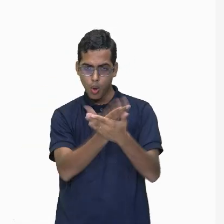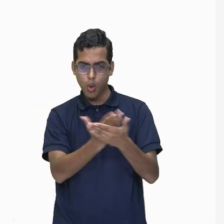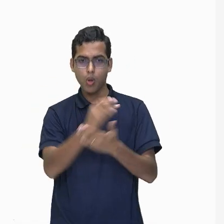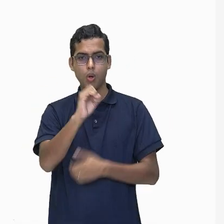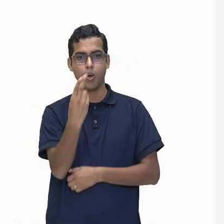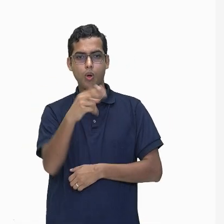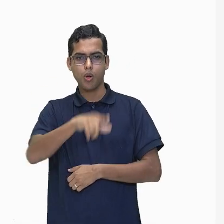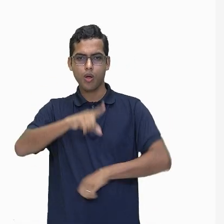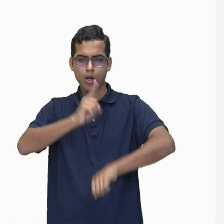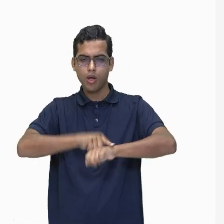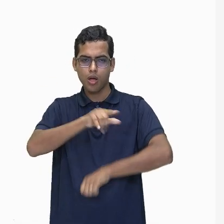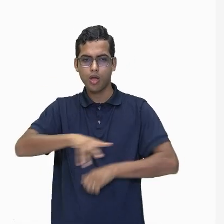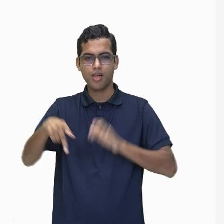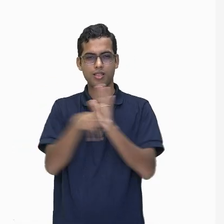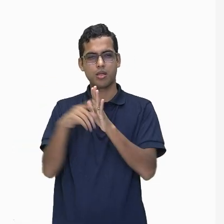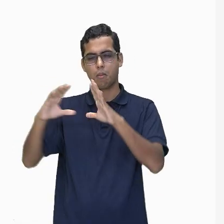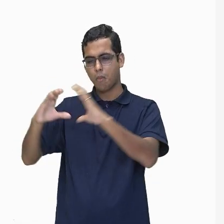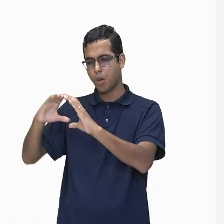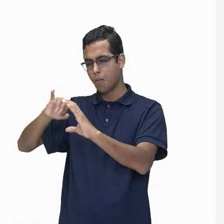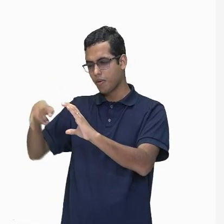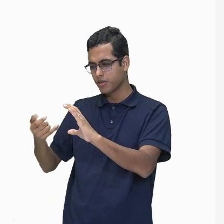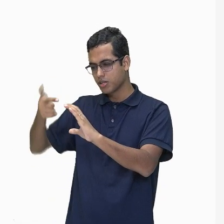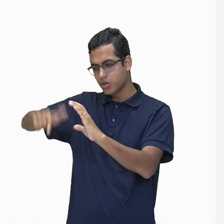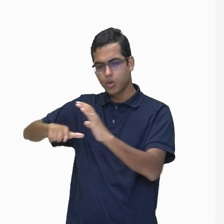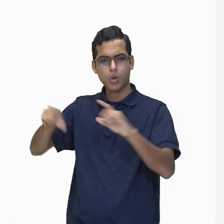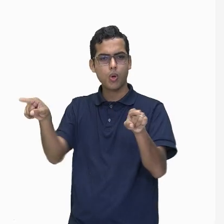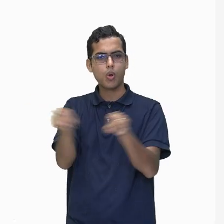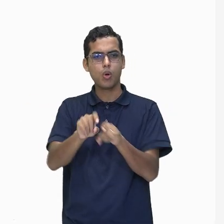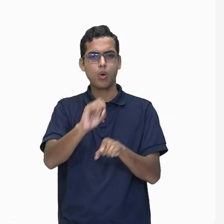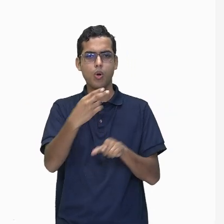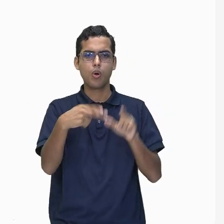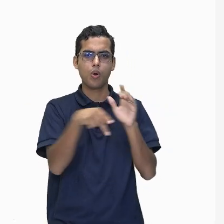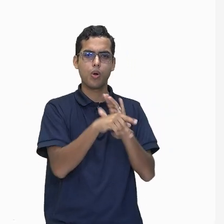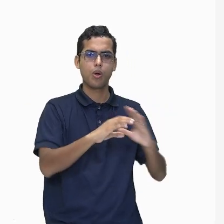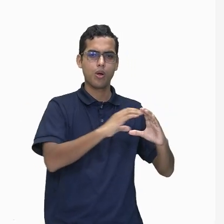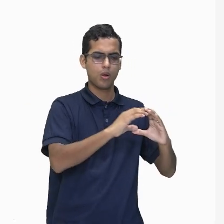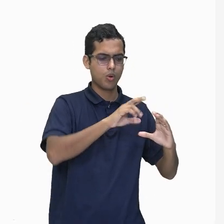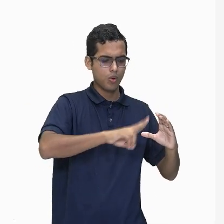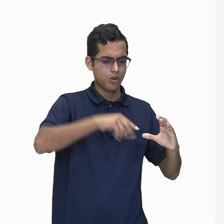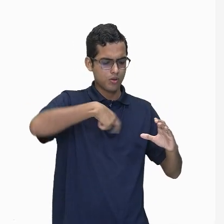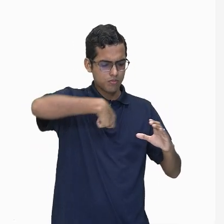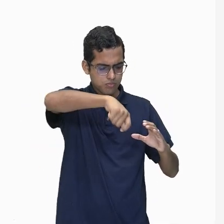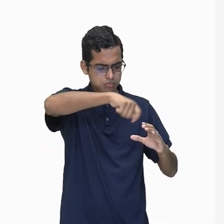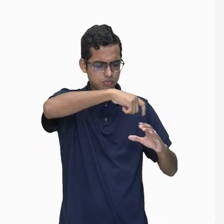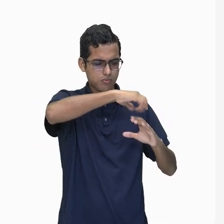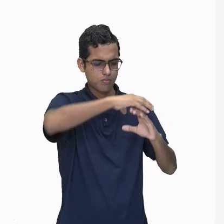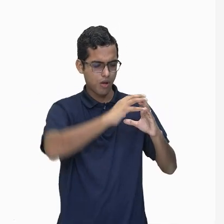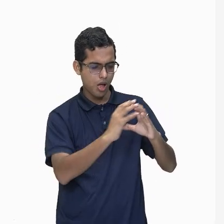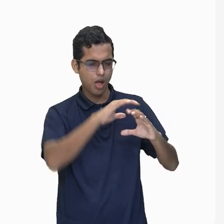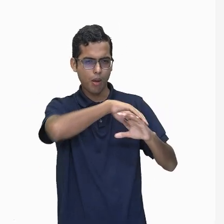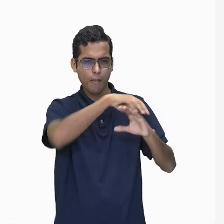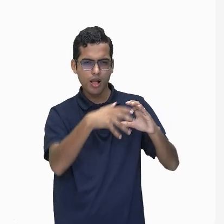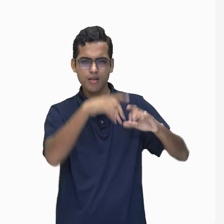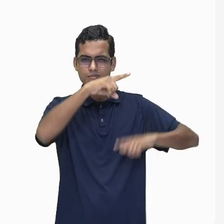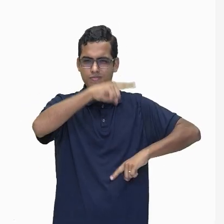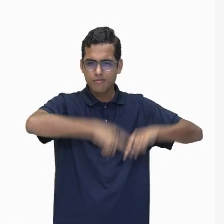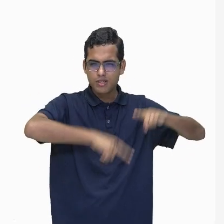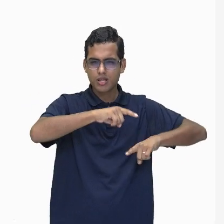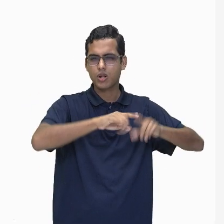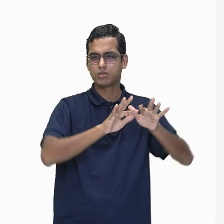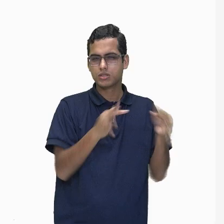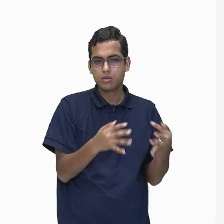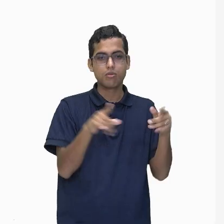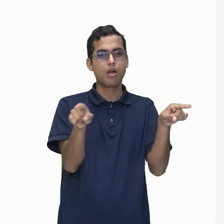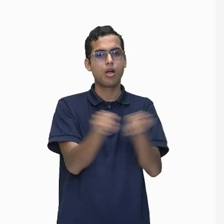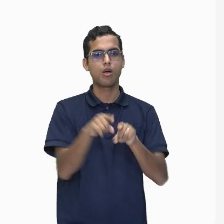bolas reaproveitadas ou marcações feitas com giz, os alunos desenvolvem habilidades como passe,